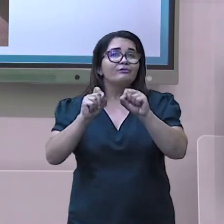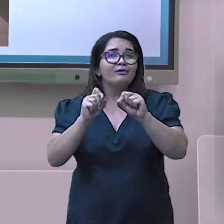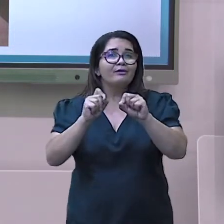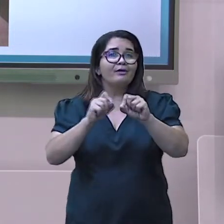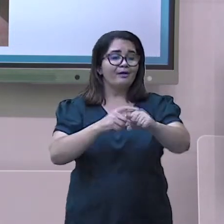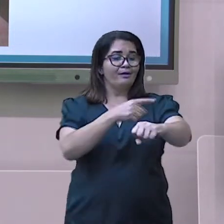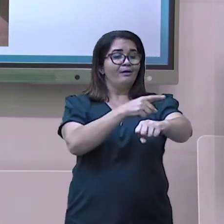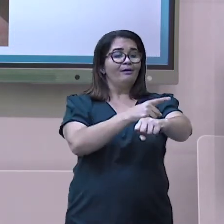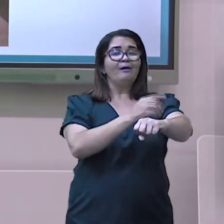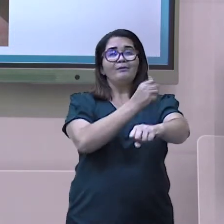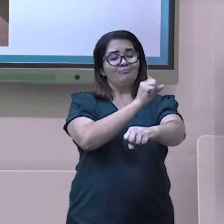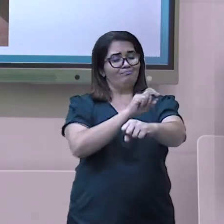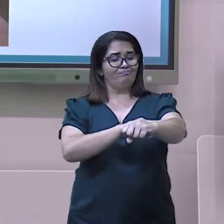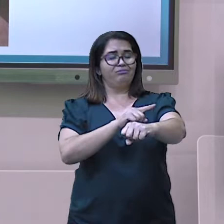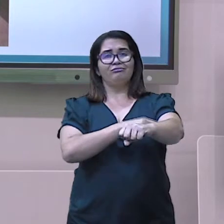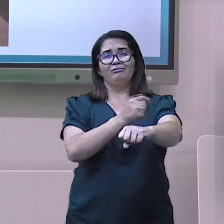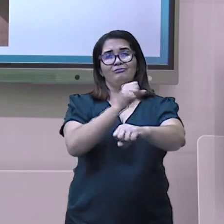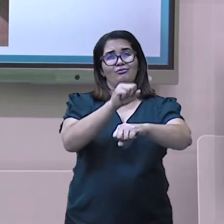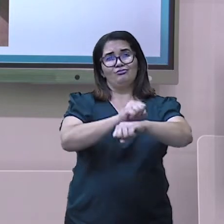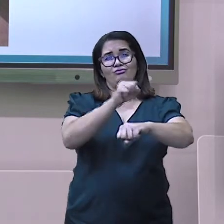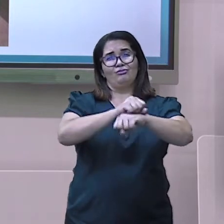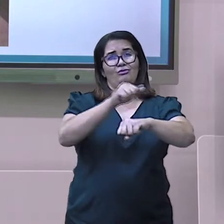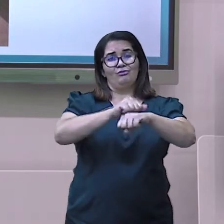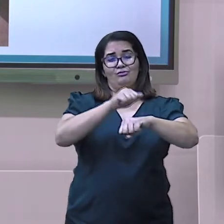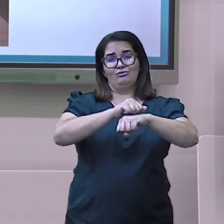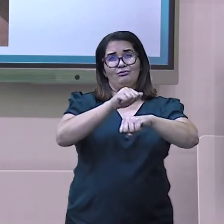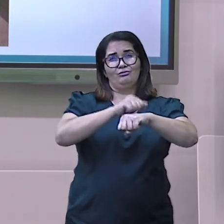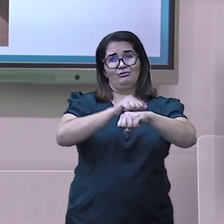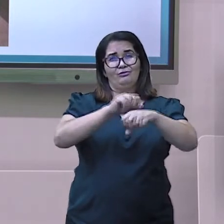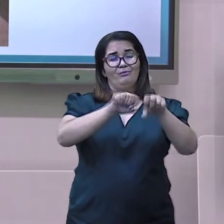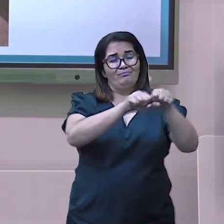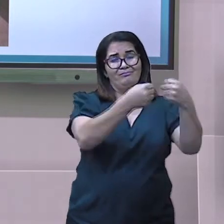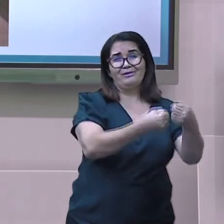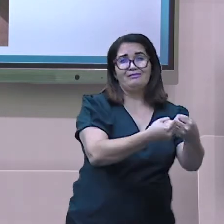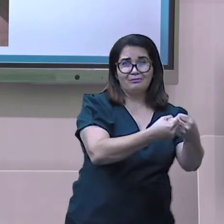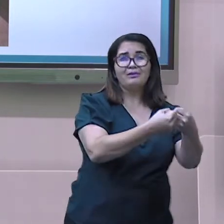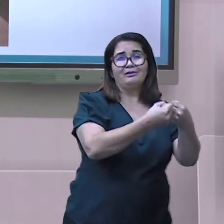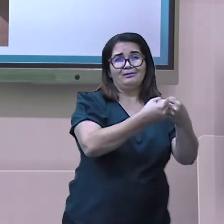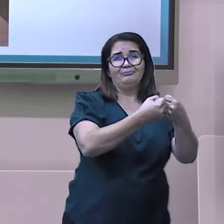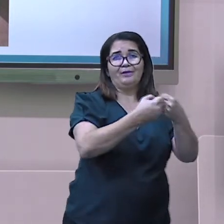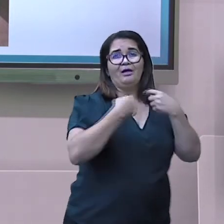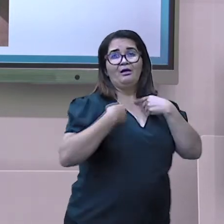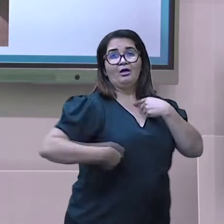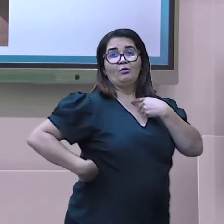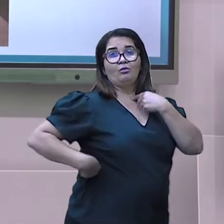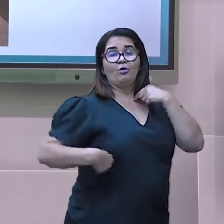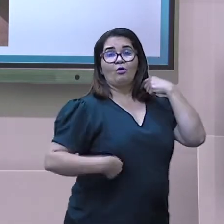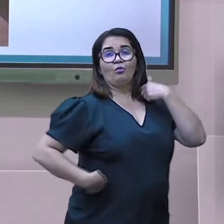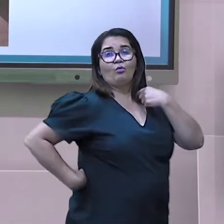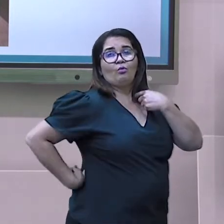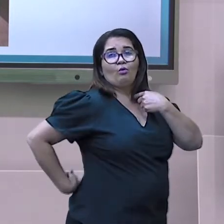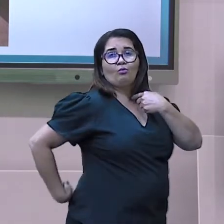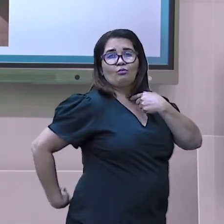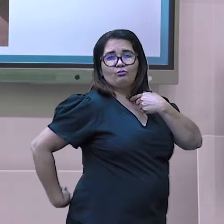fraturar ossos, isso pode ocasionar aí coisas até mais